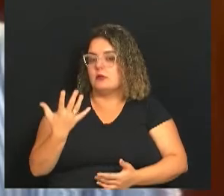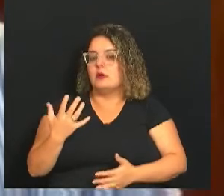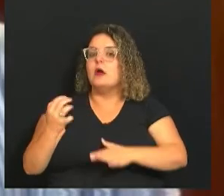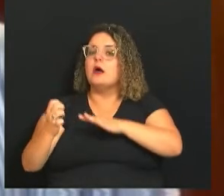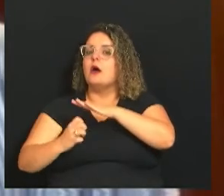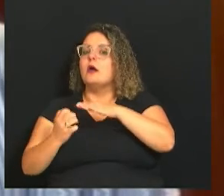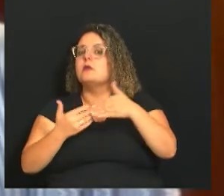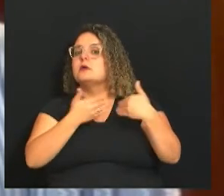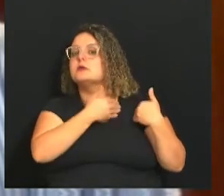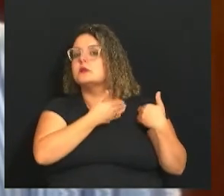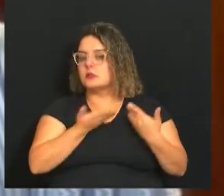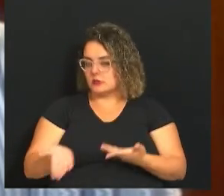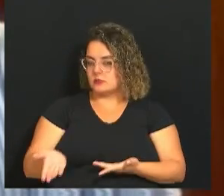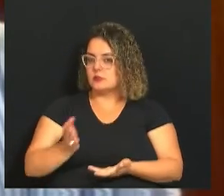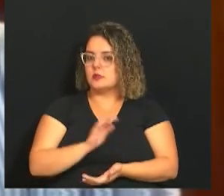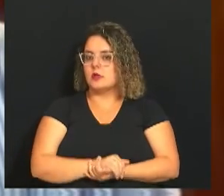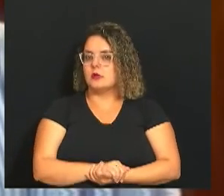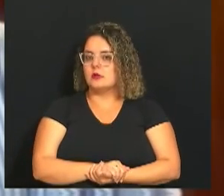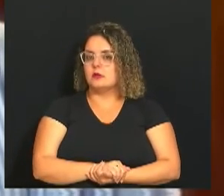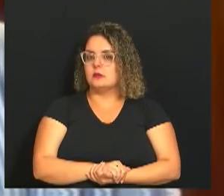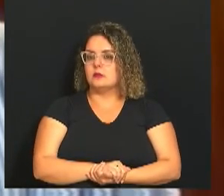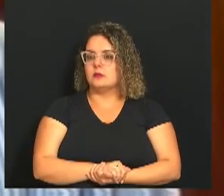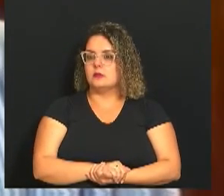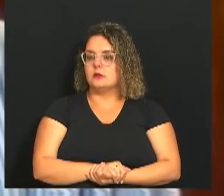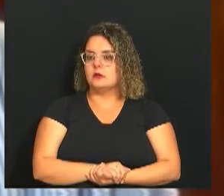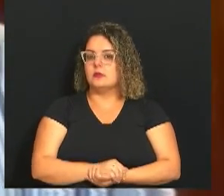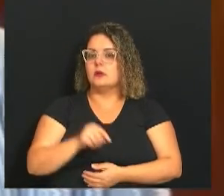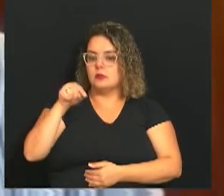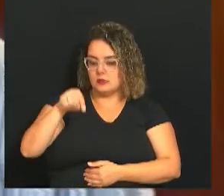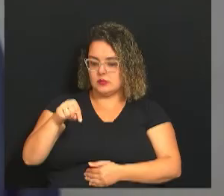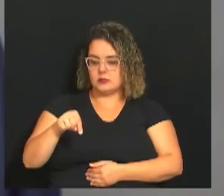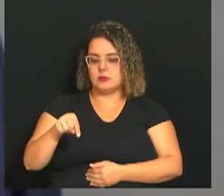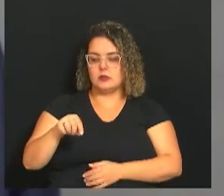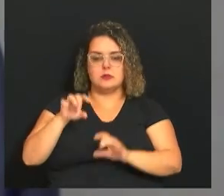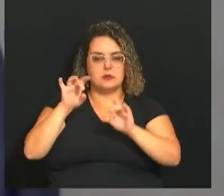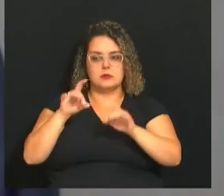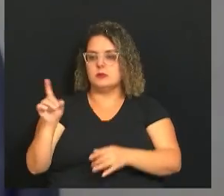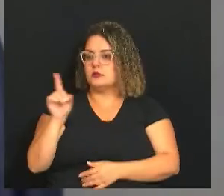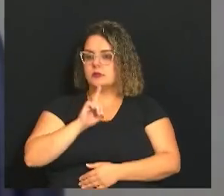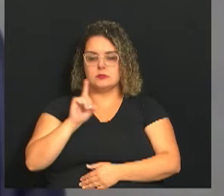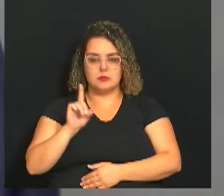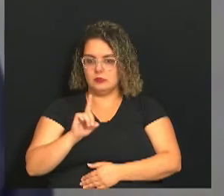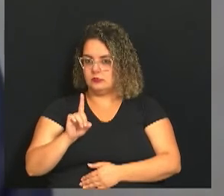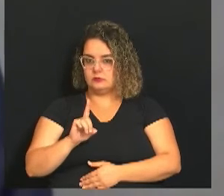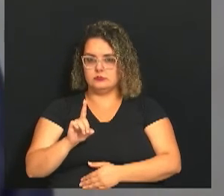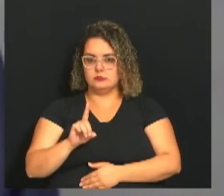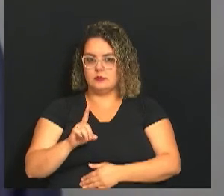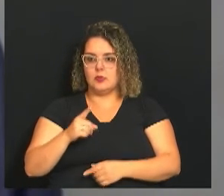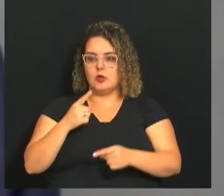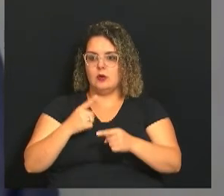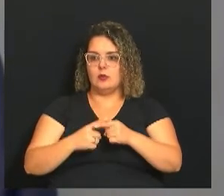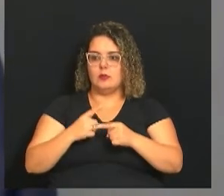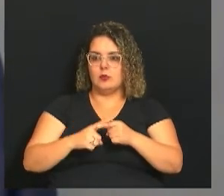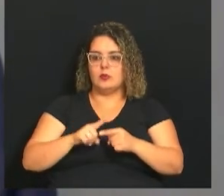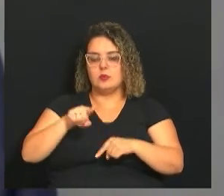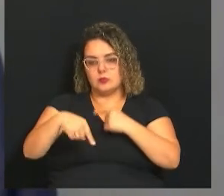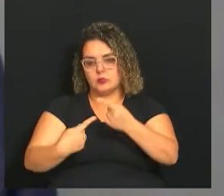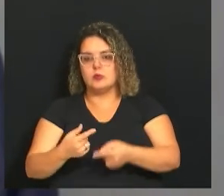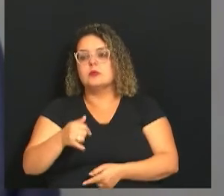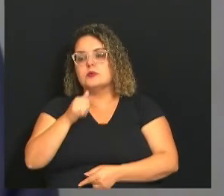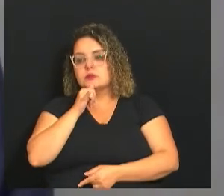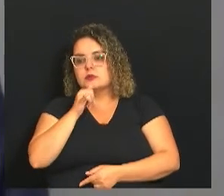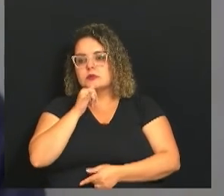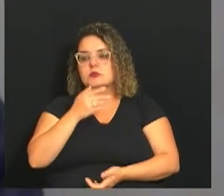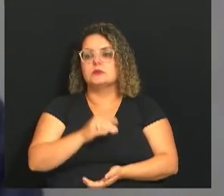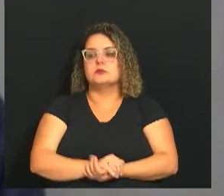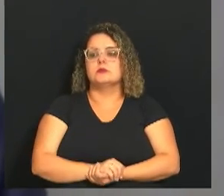responsável? Nesse caso específico, não, porque não é alguma coisa, como naquele outro exemplo que o senhor mencionou, de ser